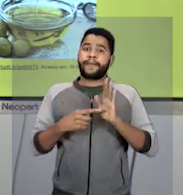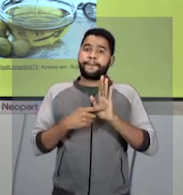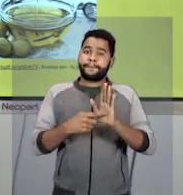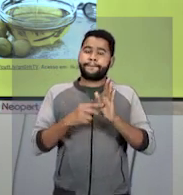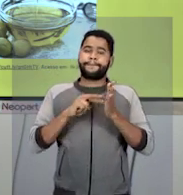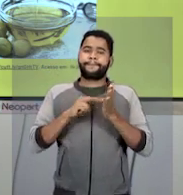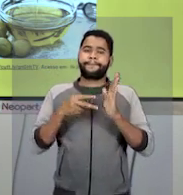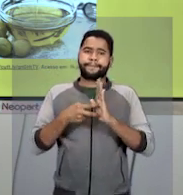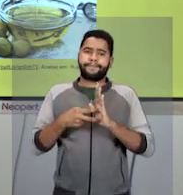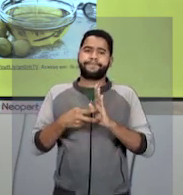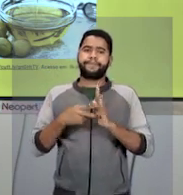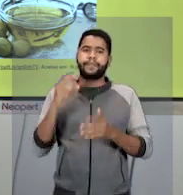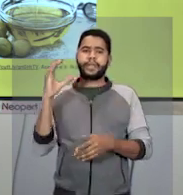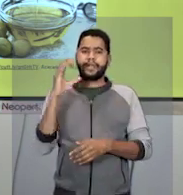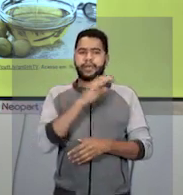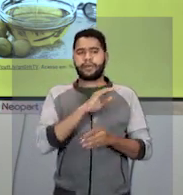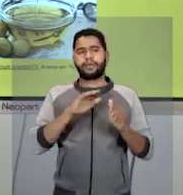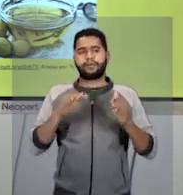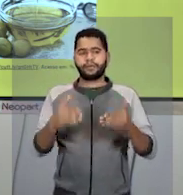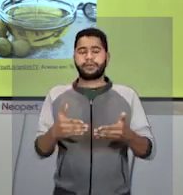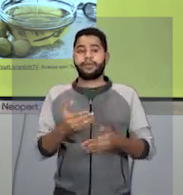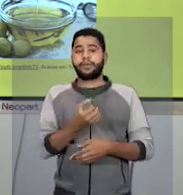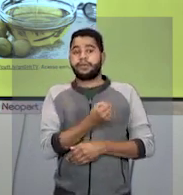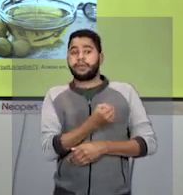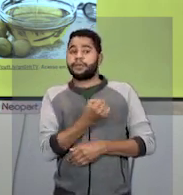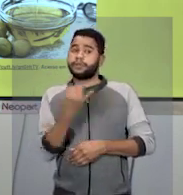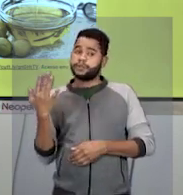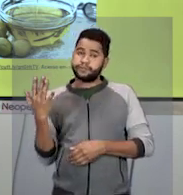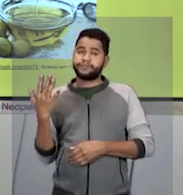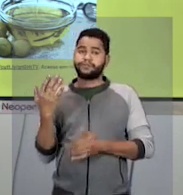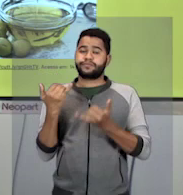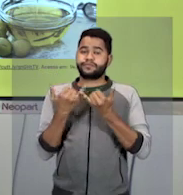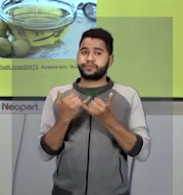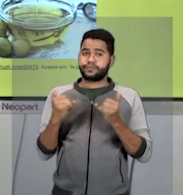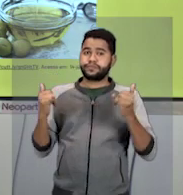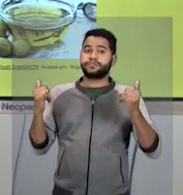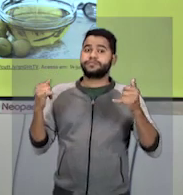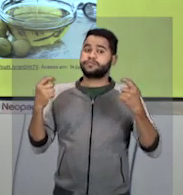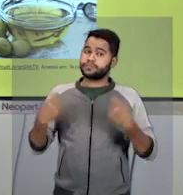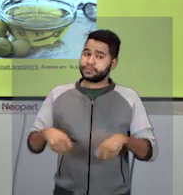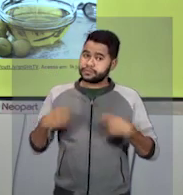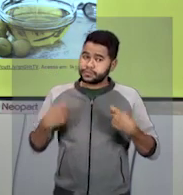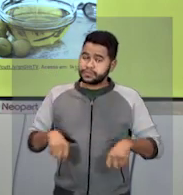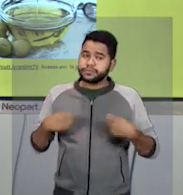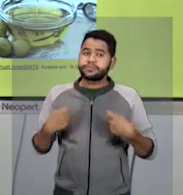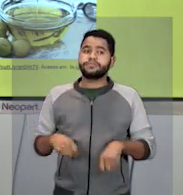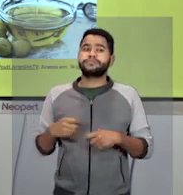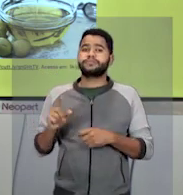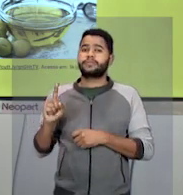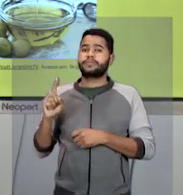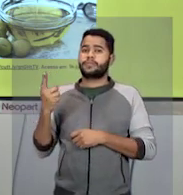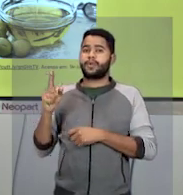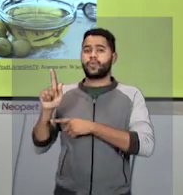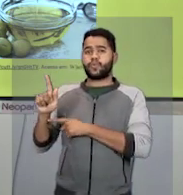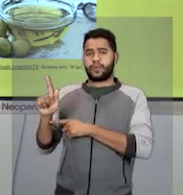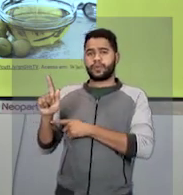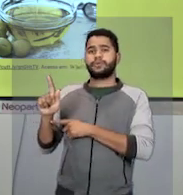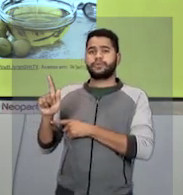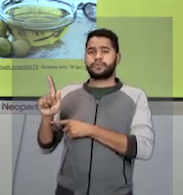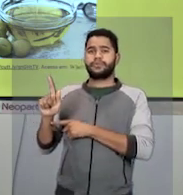definição de calor específico. É a quantidade de energia necessária para 1 grama de